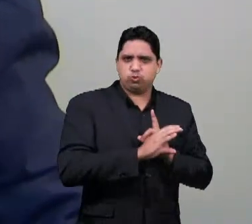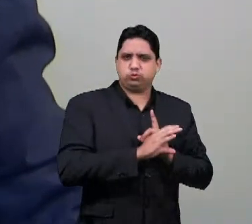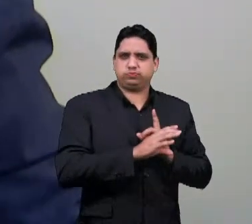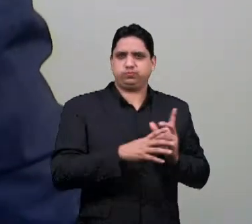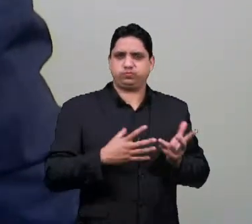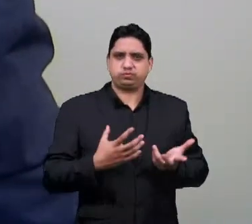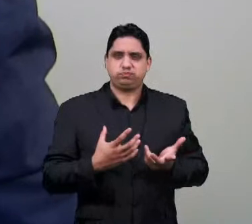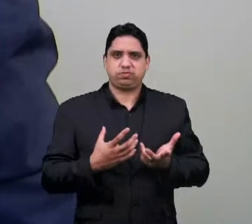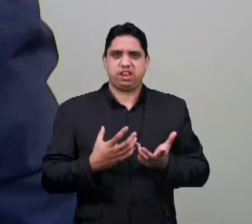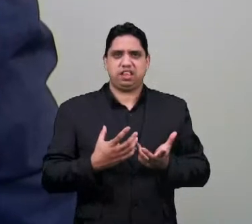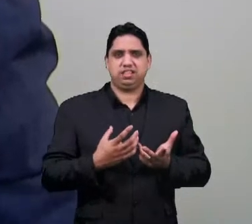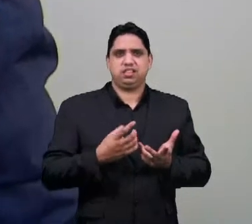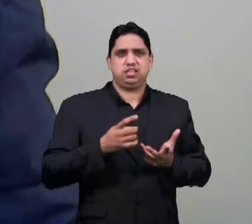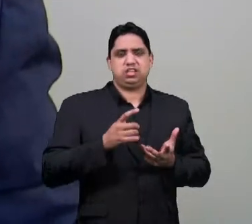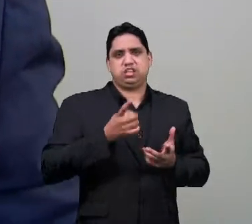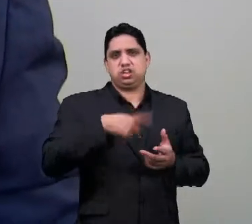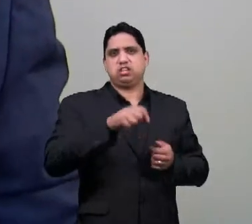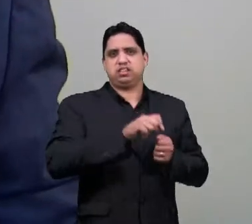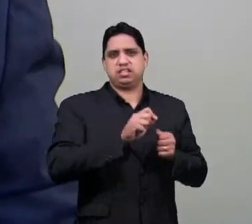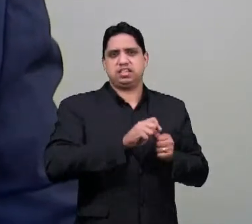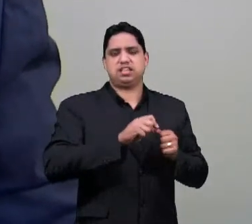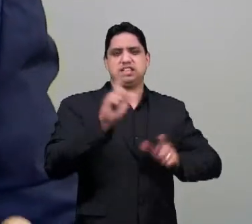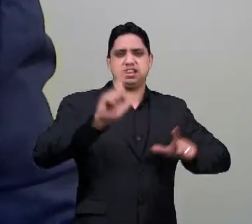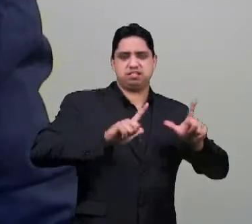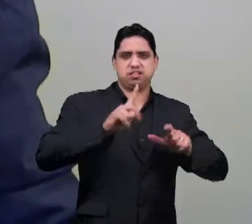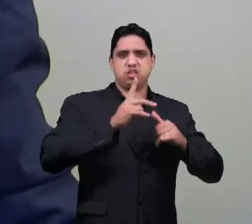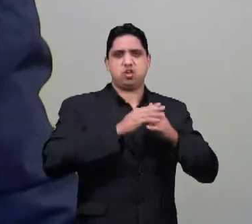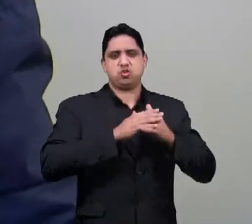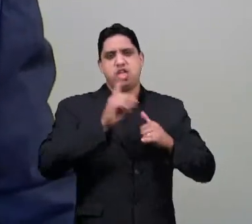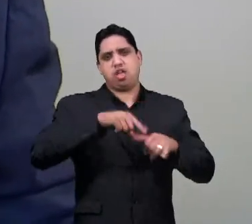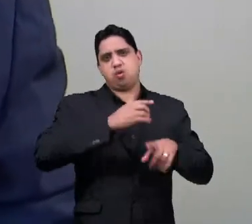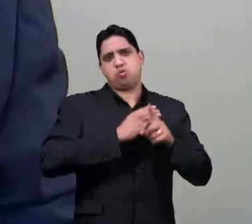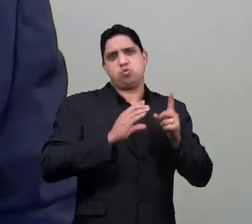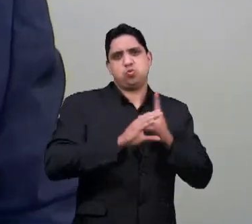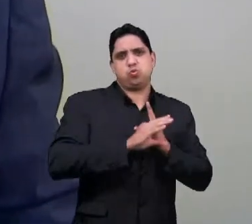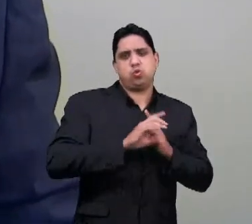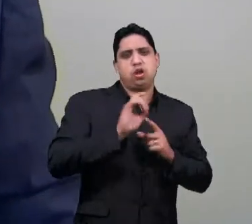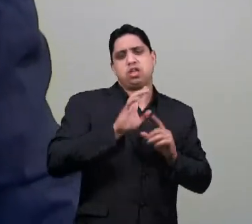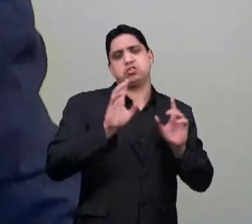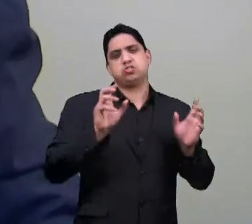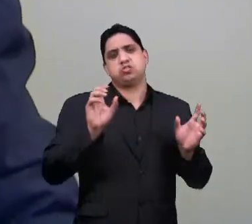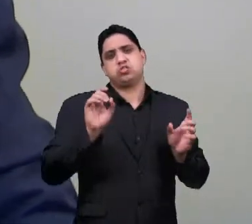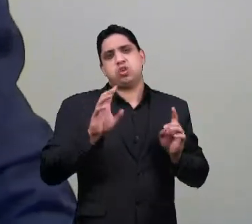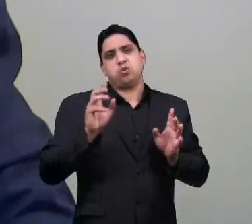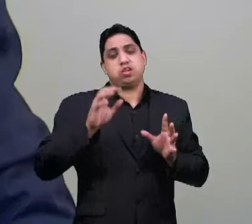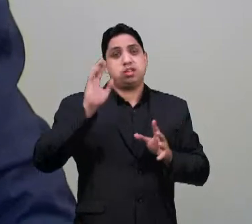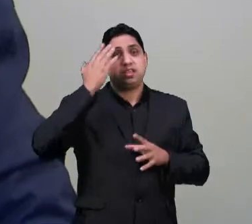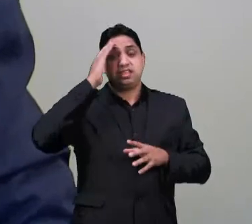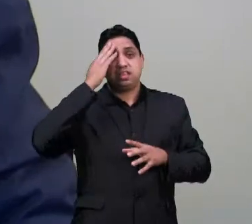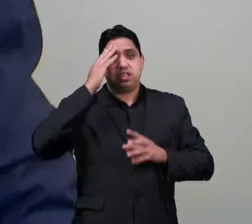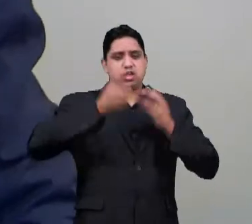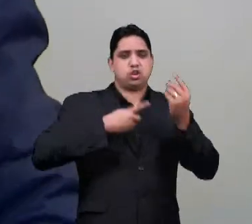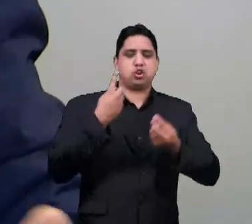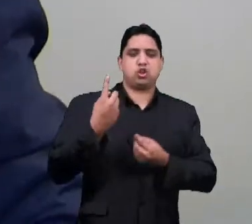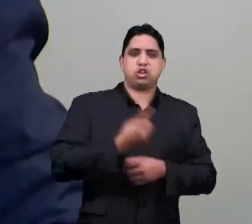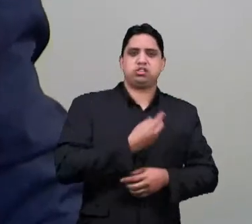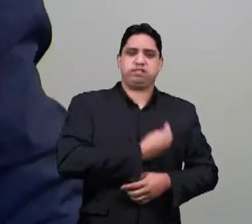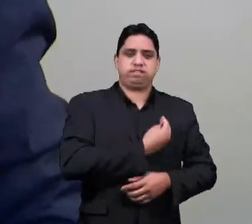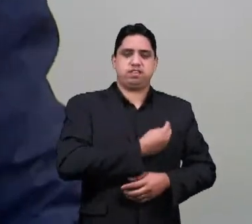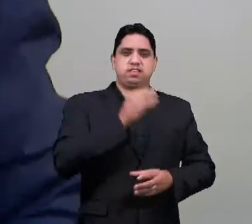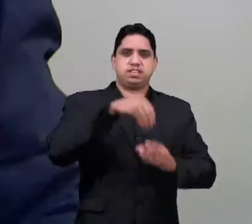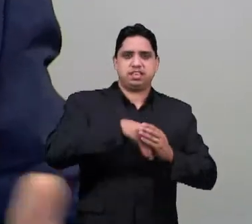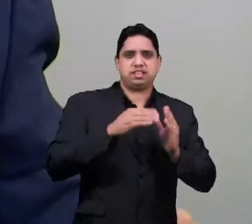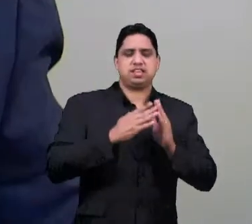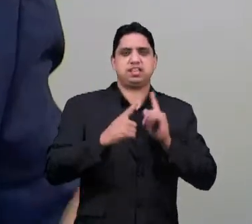nós fazemos na televisão e no YouTube como culto é simplesmente refletir aquilo que nós vivemos na igreja. Já era uma